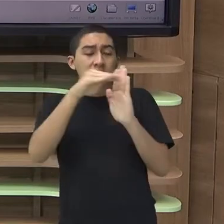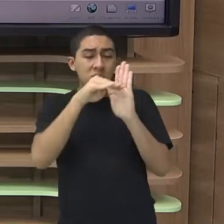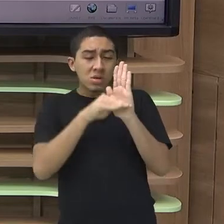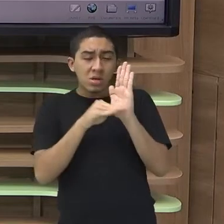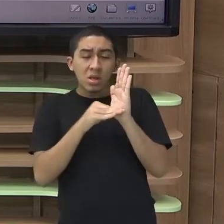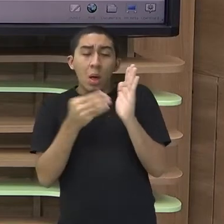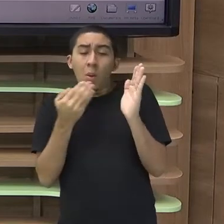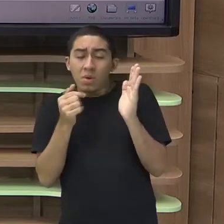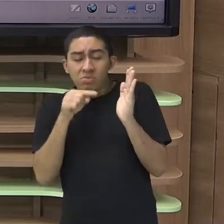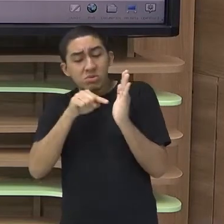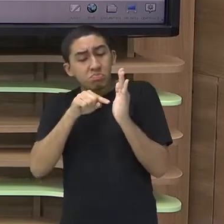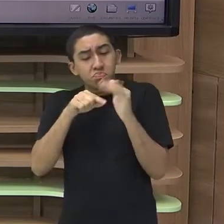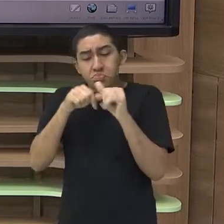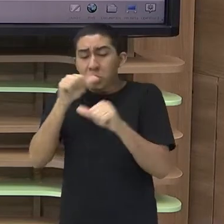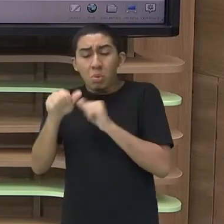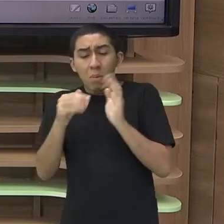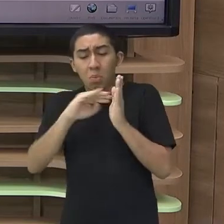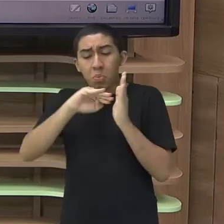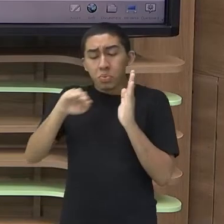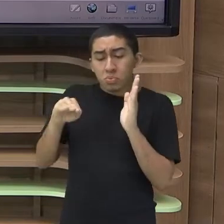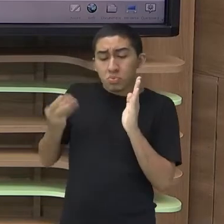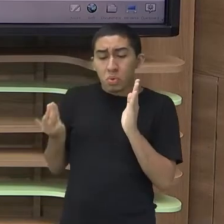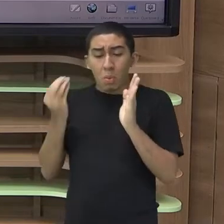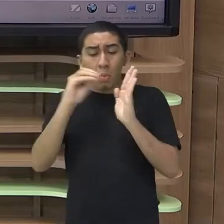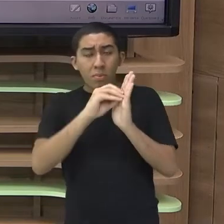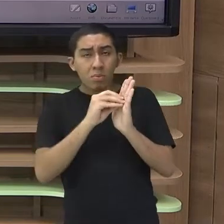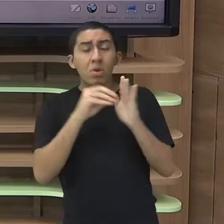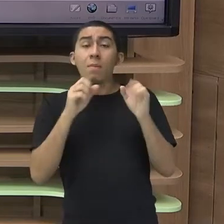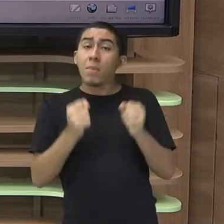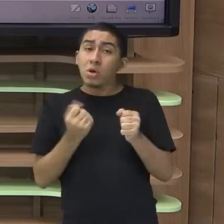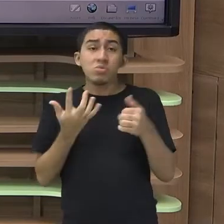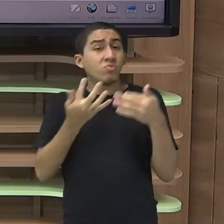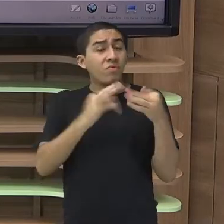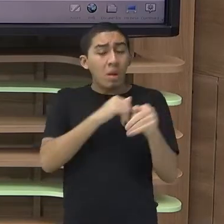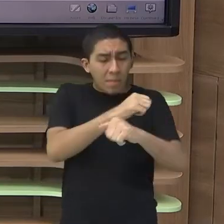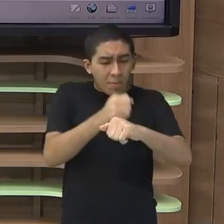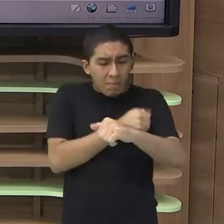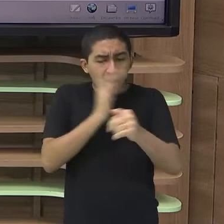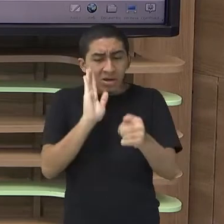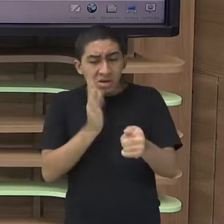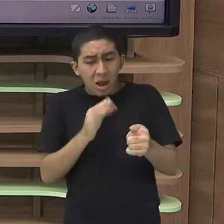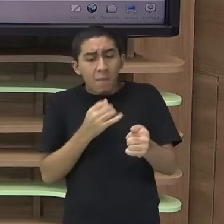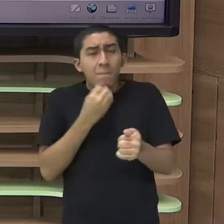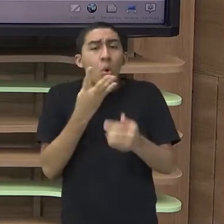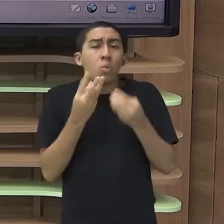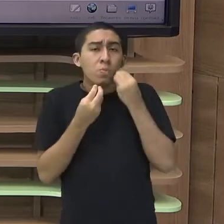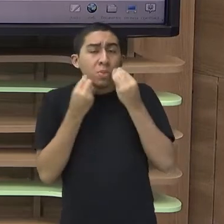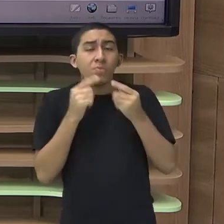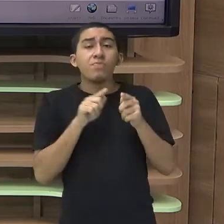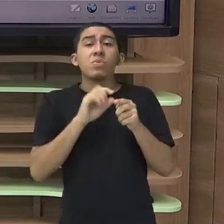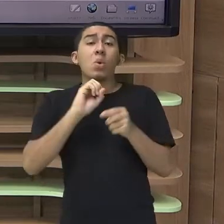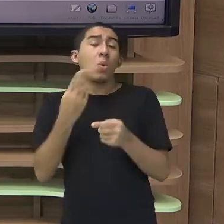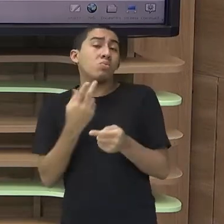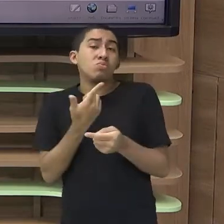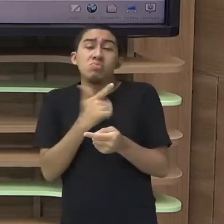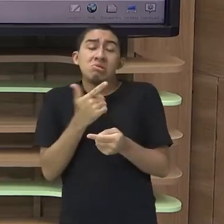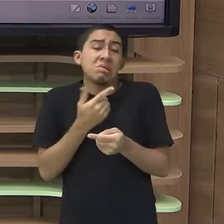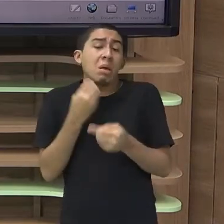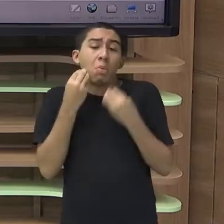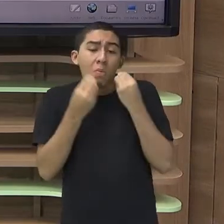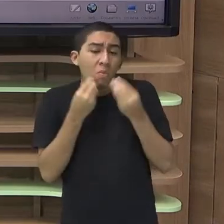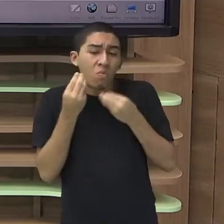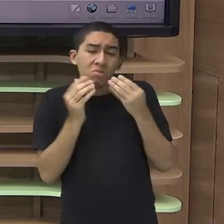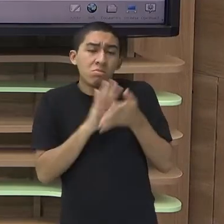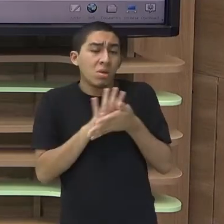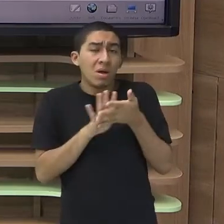mudasse. Pode ser que no final da receita fique bom, ou não haja alteração no sabor, ou dê